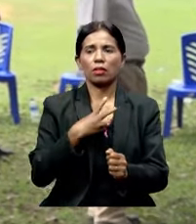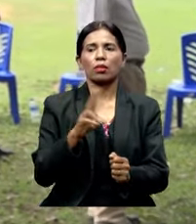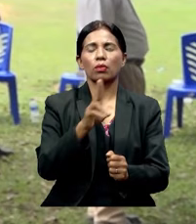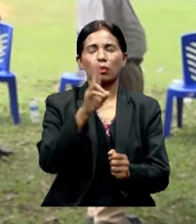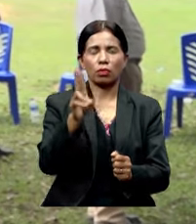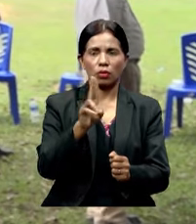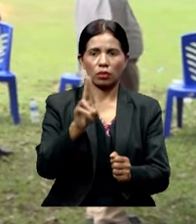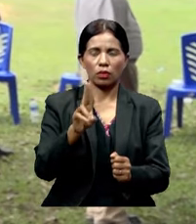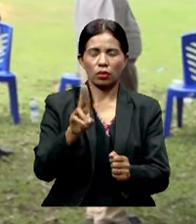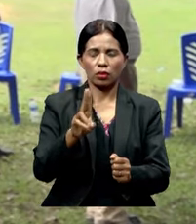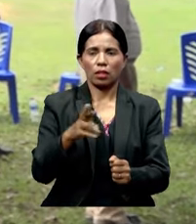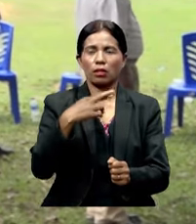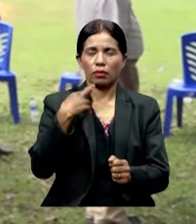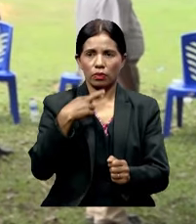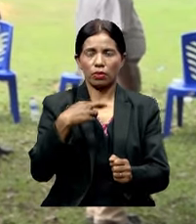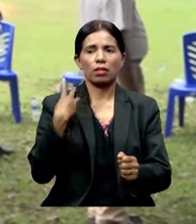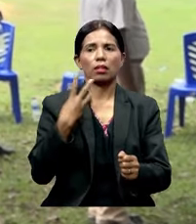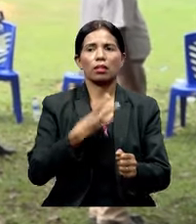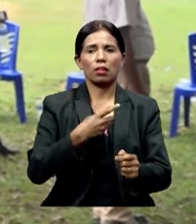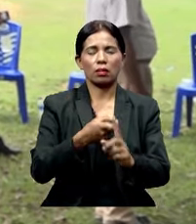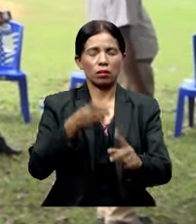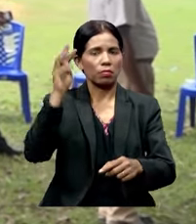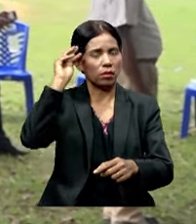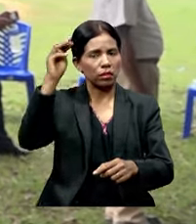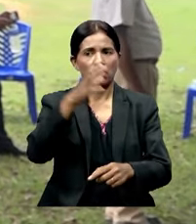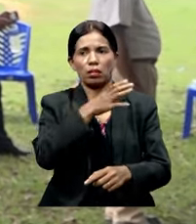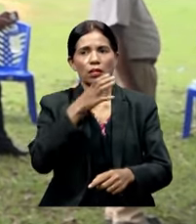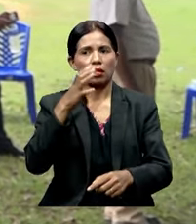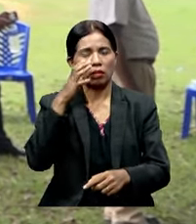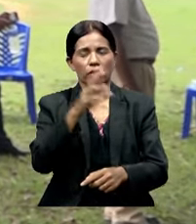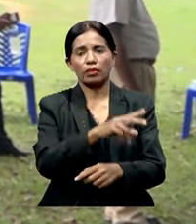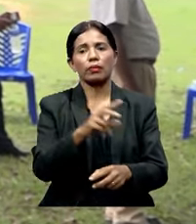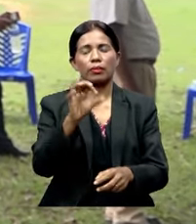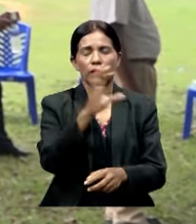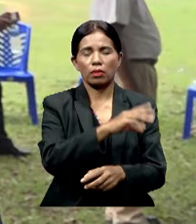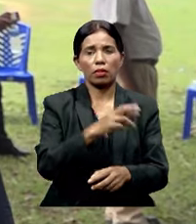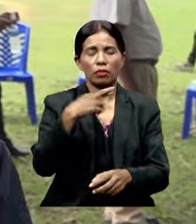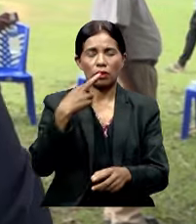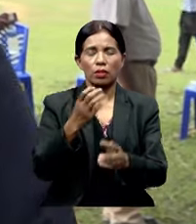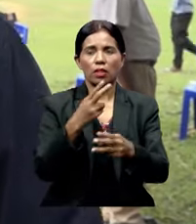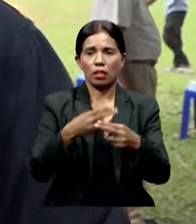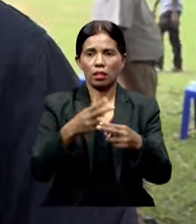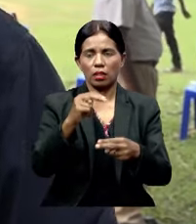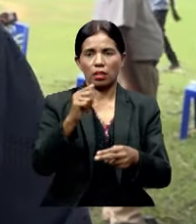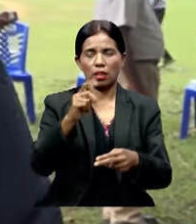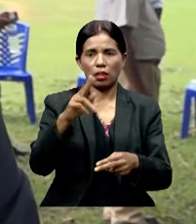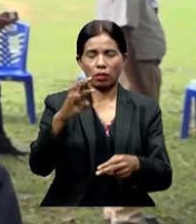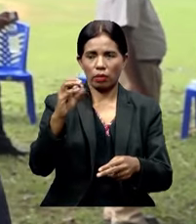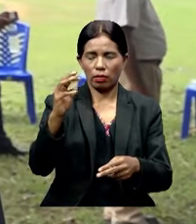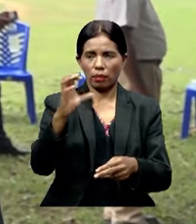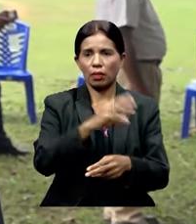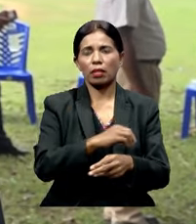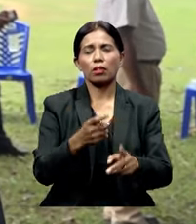fini di arrasik fini tania us minister agricultura fini nara na croma namos itamos ata ma 300